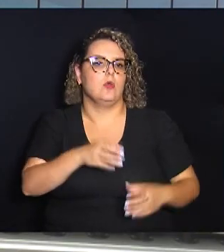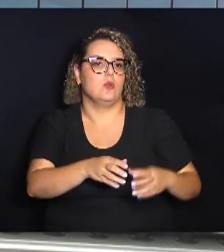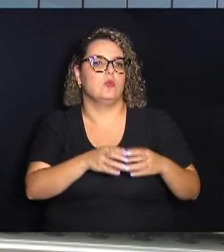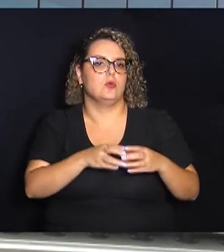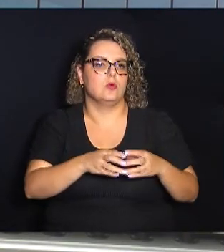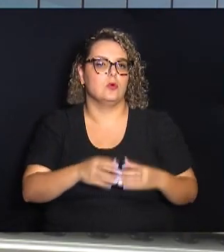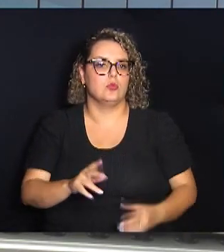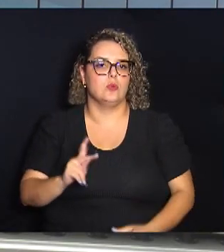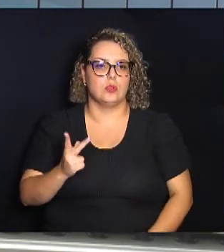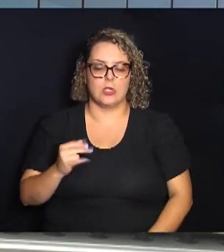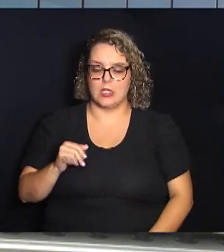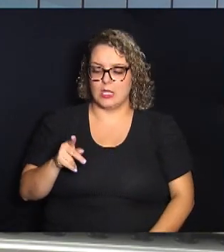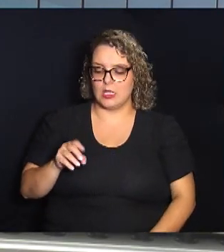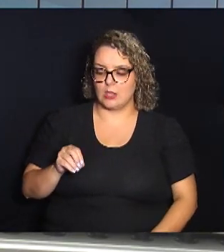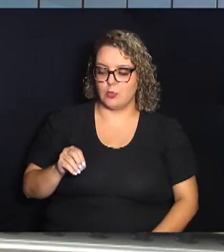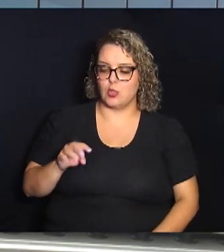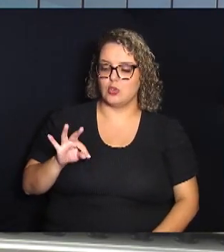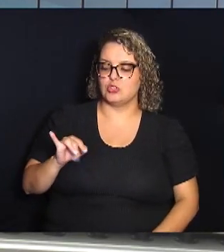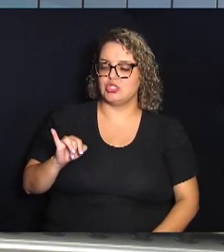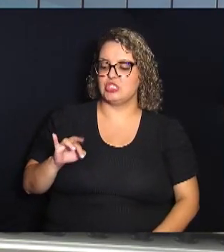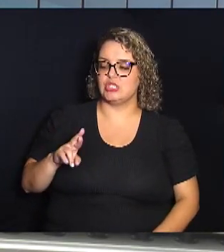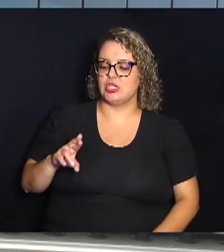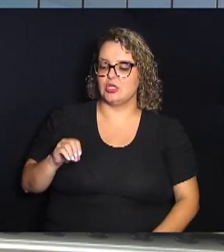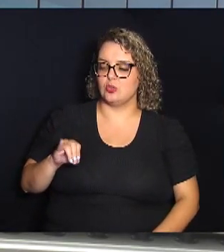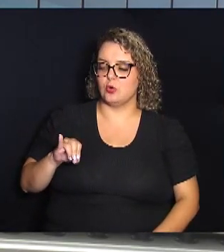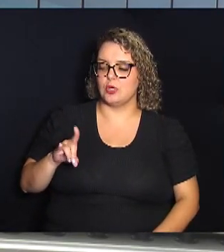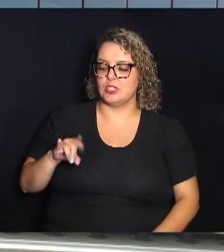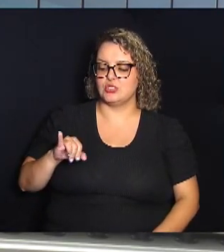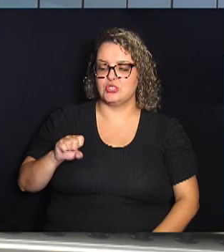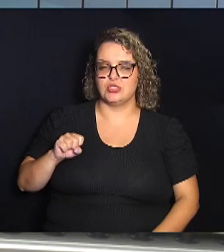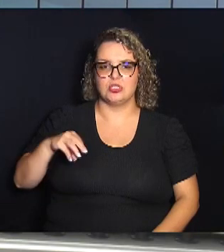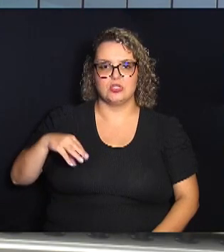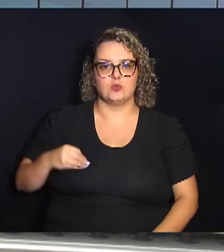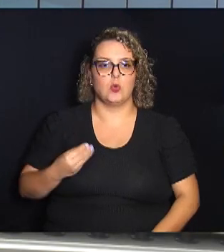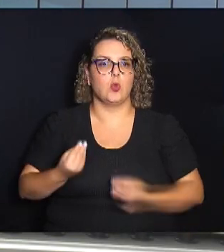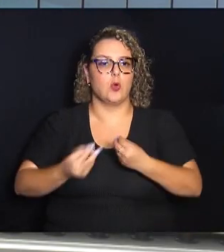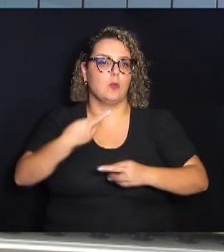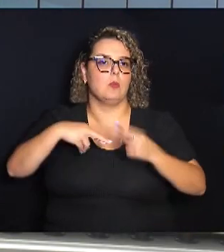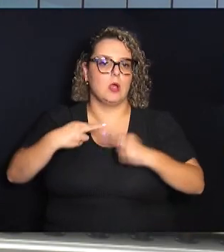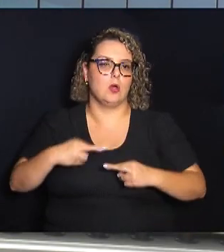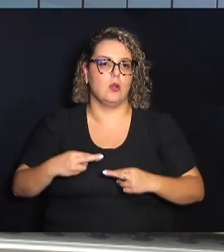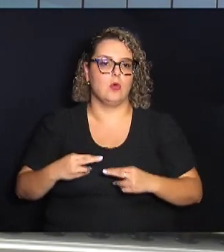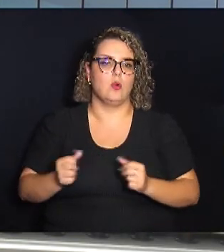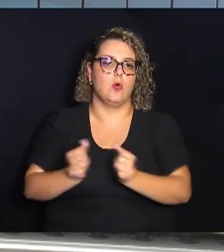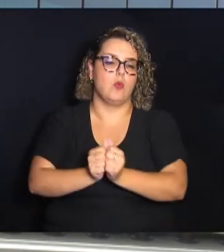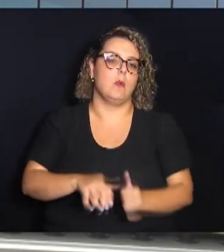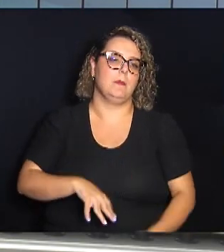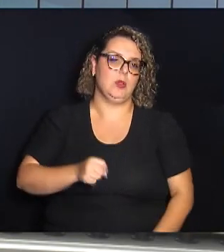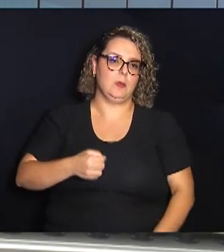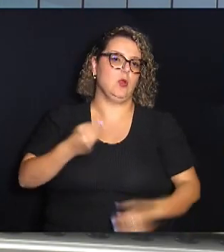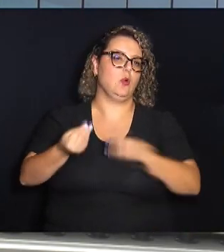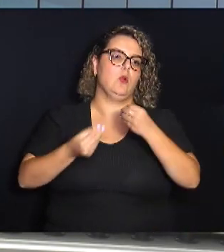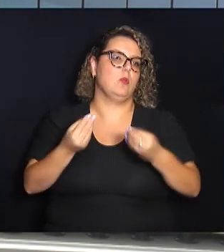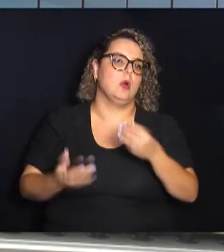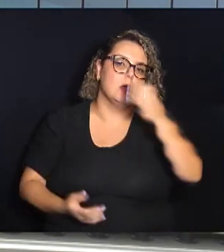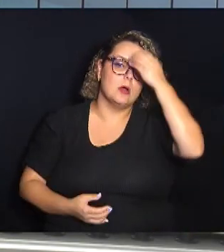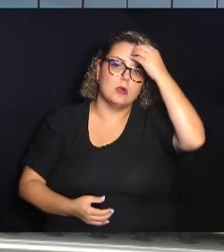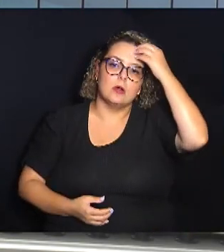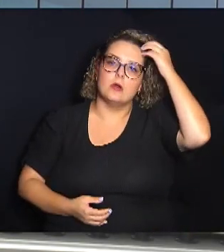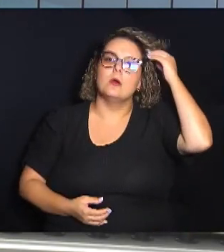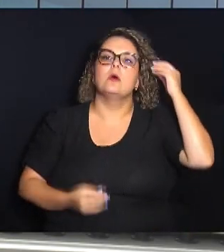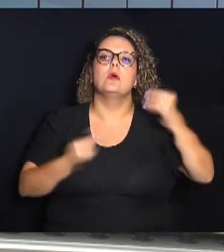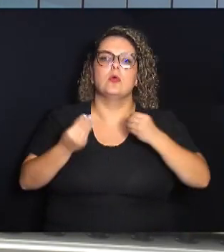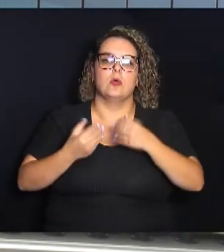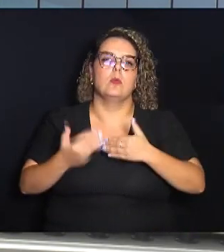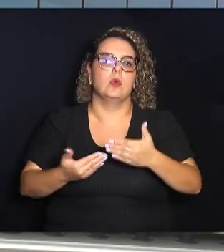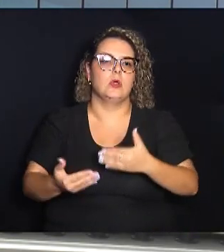com o hipotireoidismo, né? Como que é essa relação do hipotireoidismo com a menopausa? Como que elas devem proceder